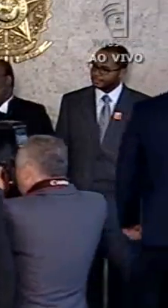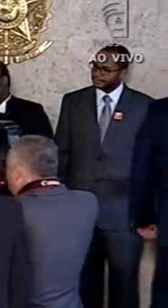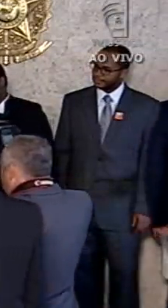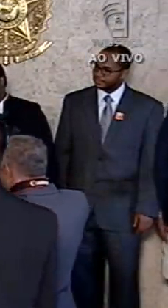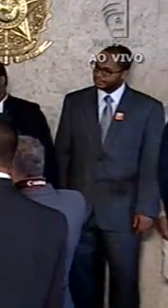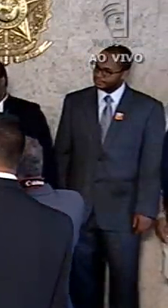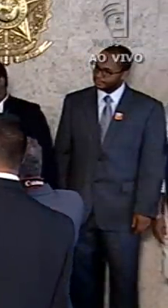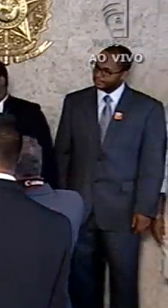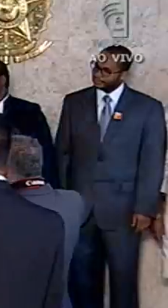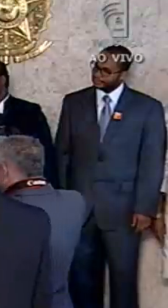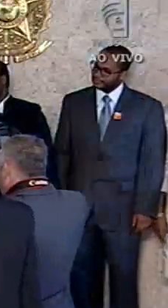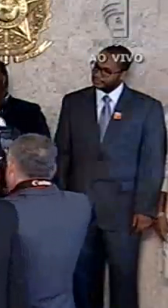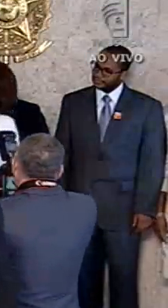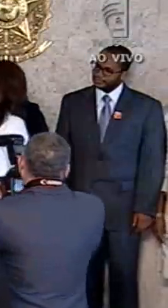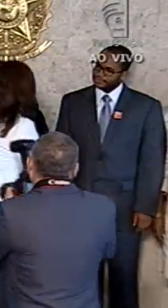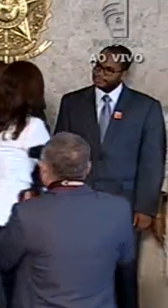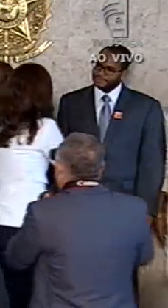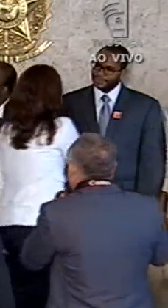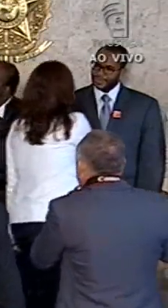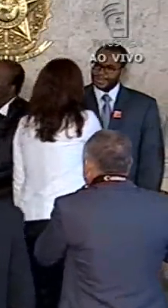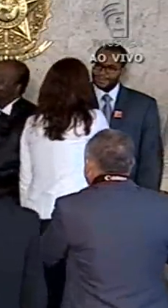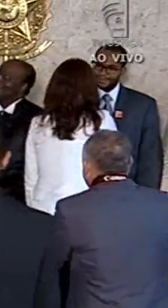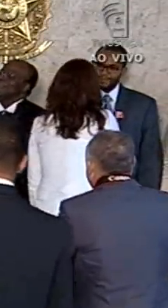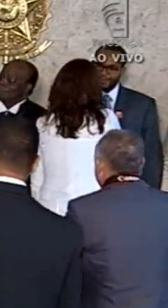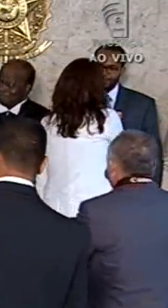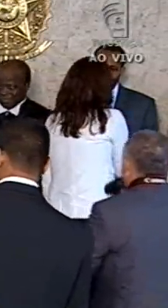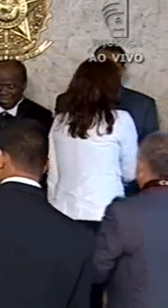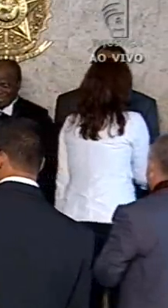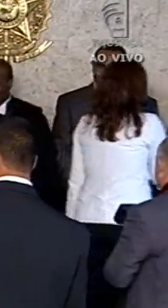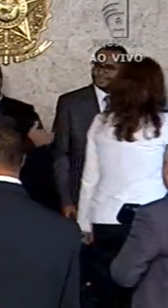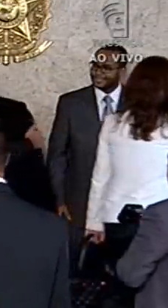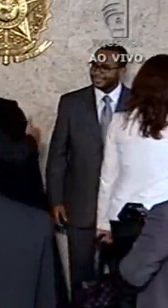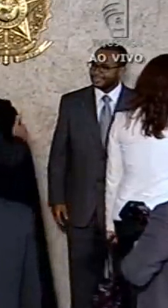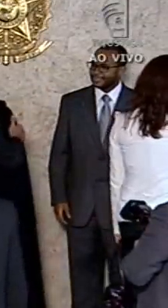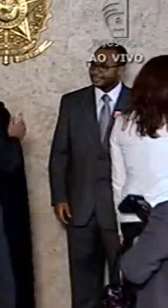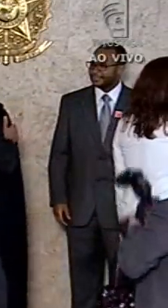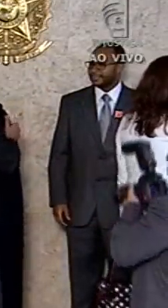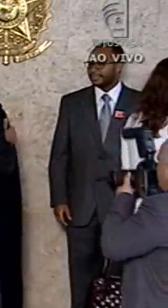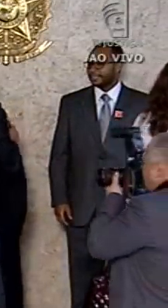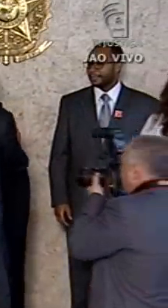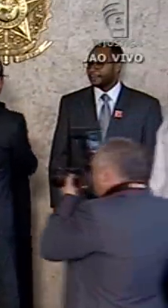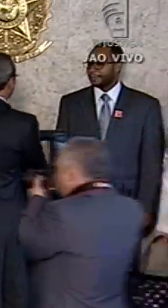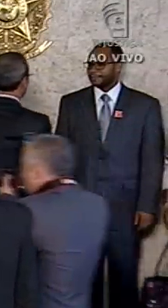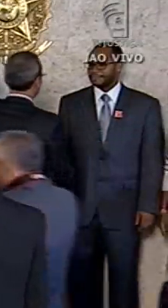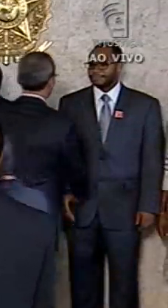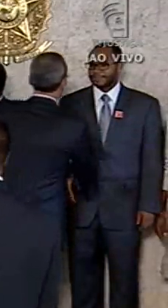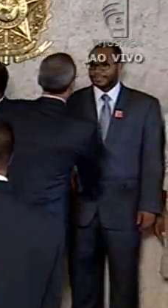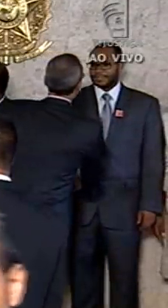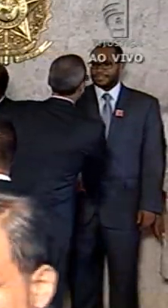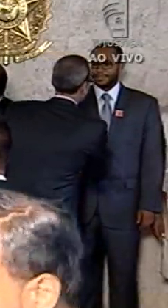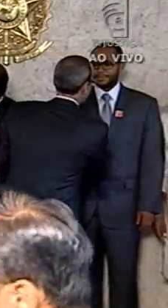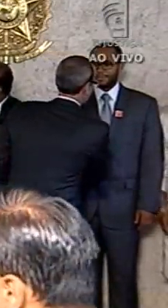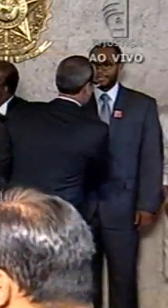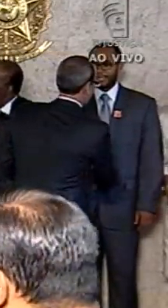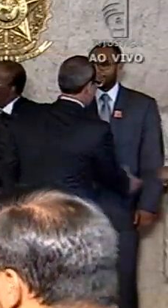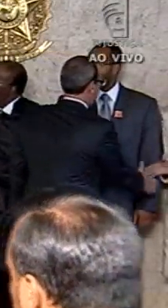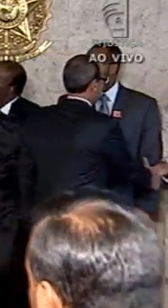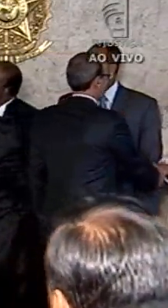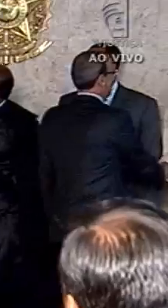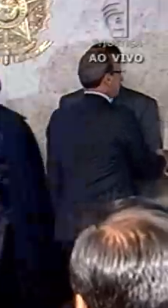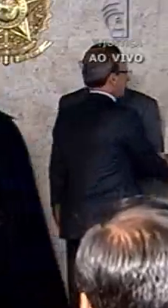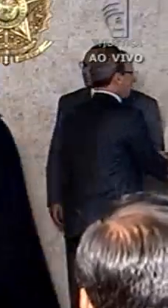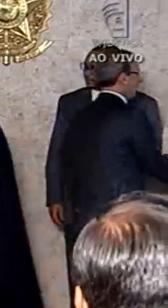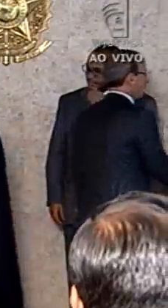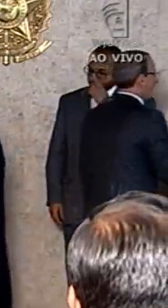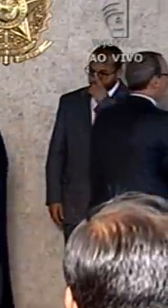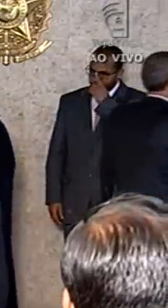tem grandes ligações, estreitas ligações com o mundo acadêmico. É professor adjunto da Universidade do Estado do Rio de Janeiro, onde ensinou